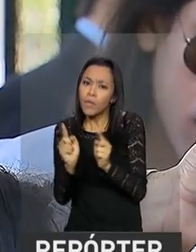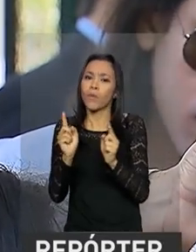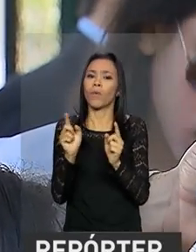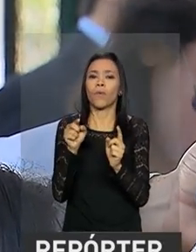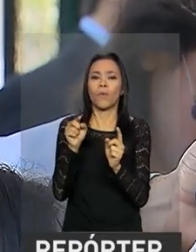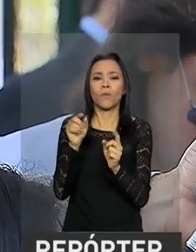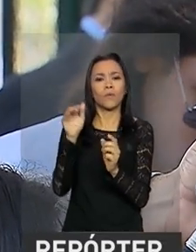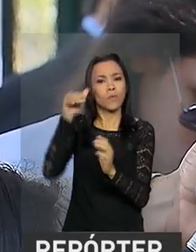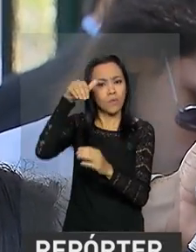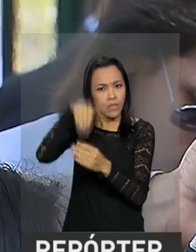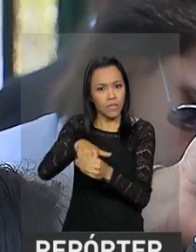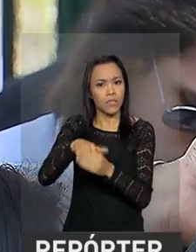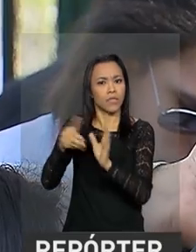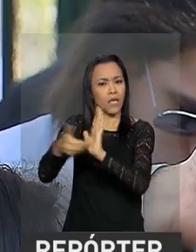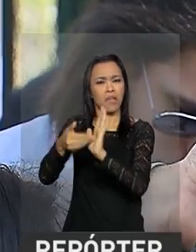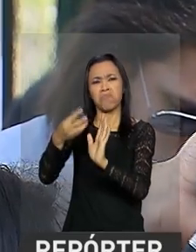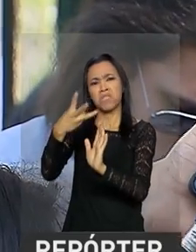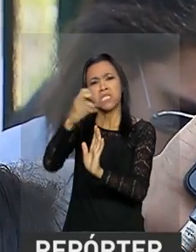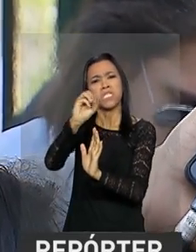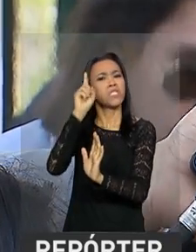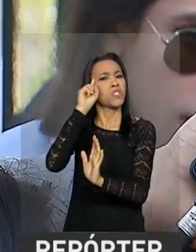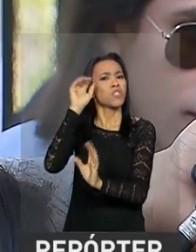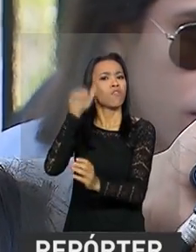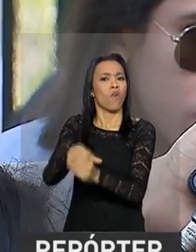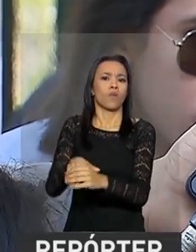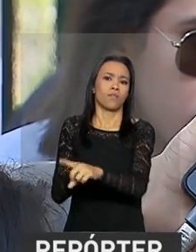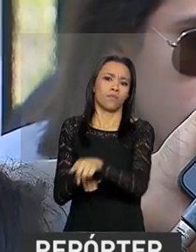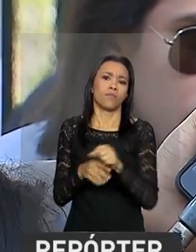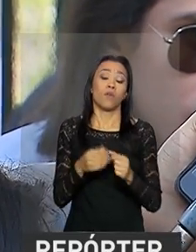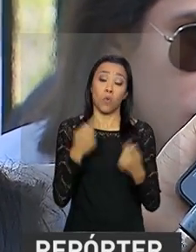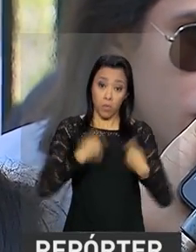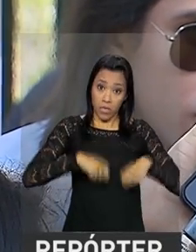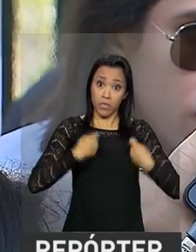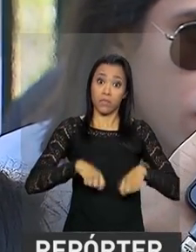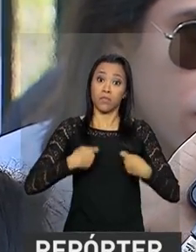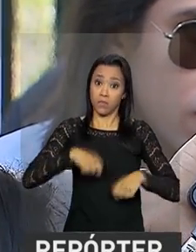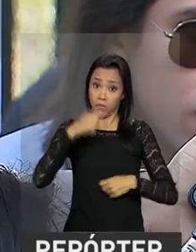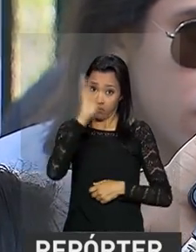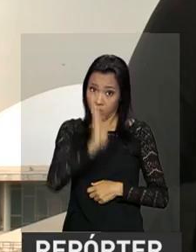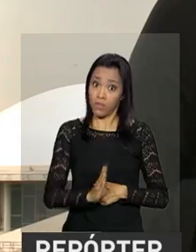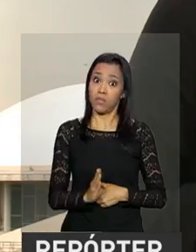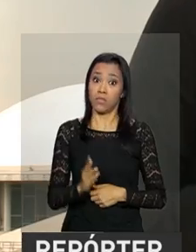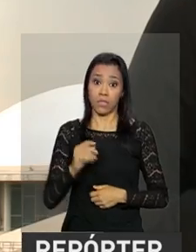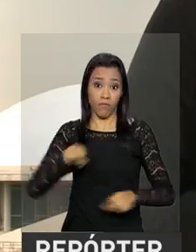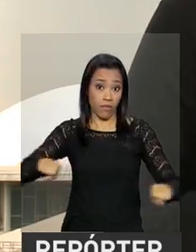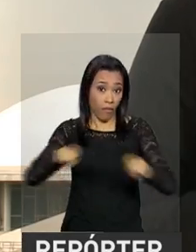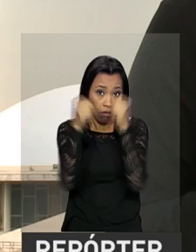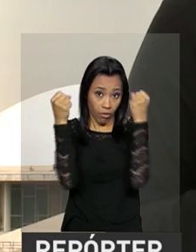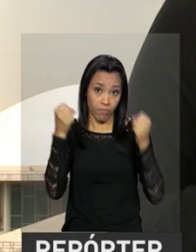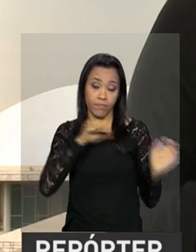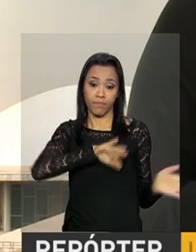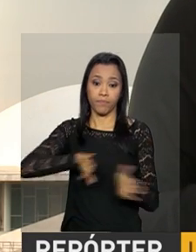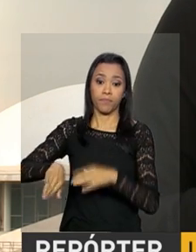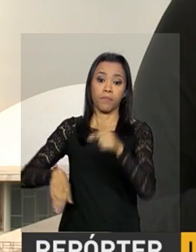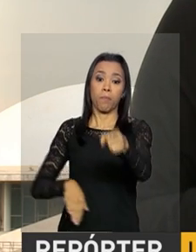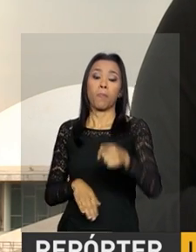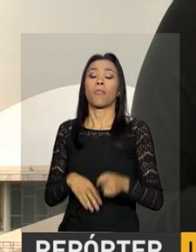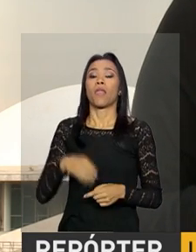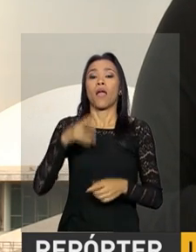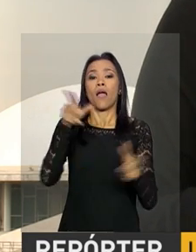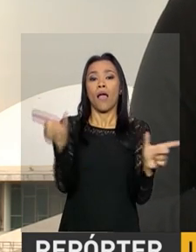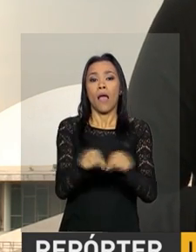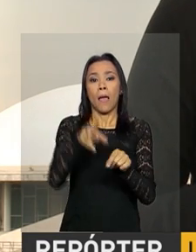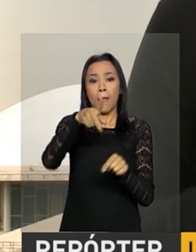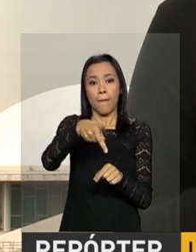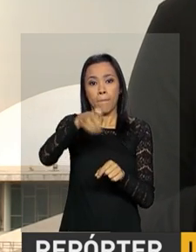vota em 30 dias o Senado vota O Brasil precisa senão haverá um colapso fiscal a PEC fixa um limite para as